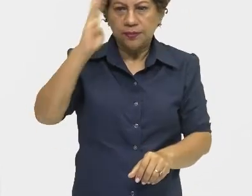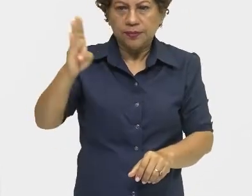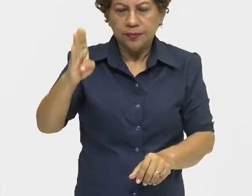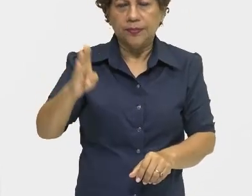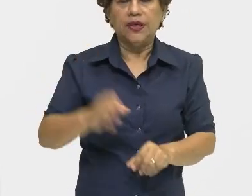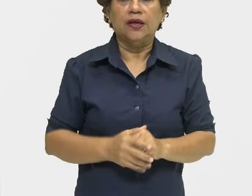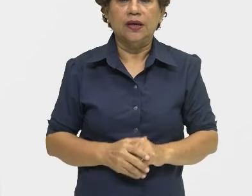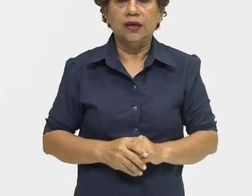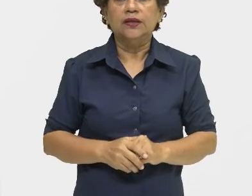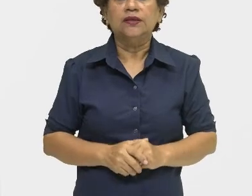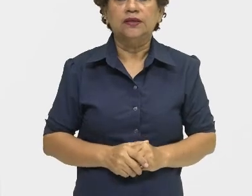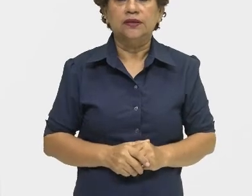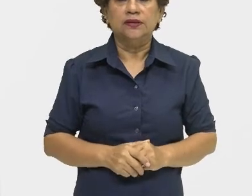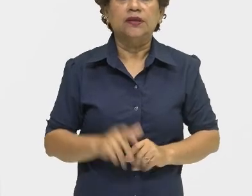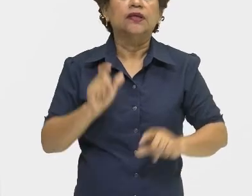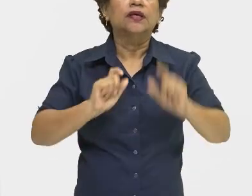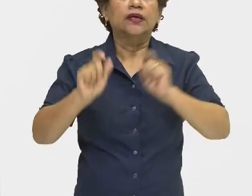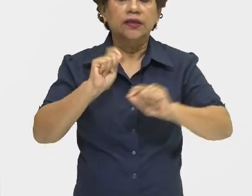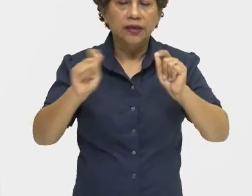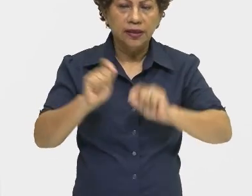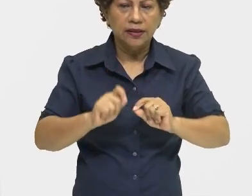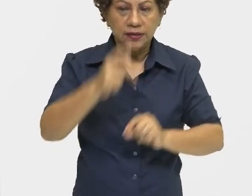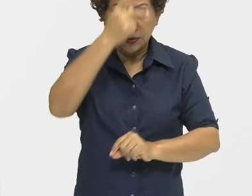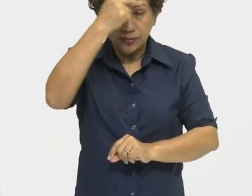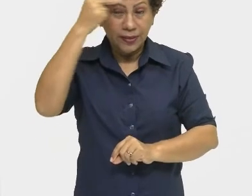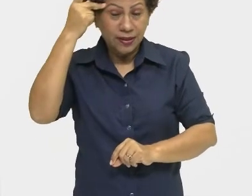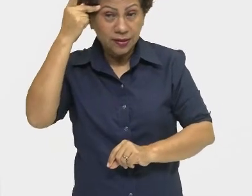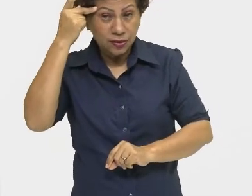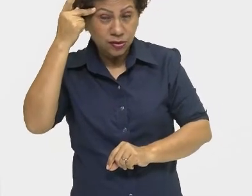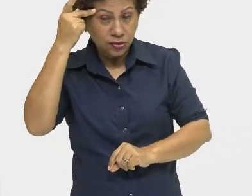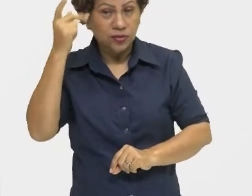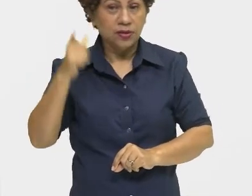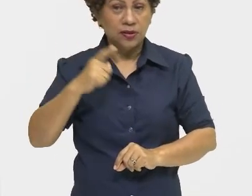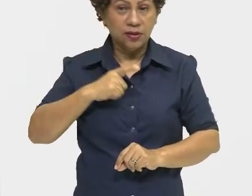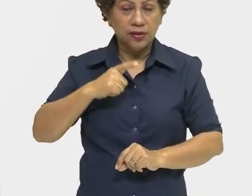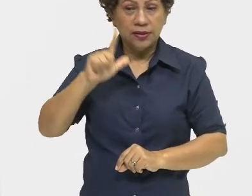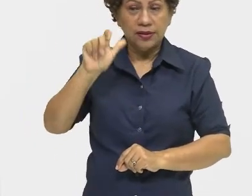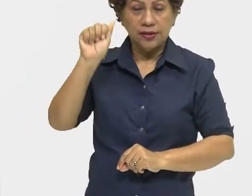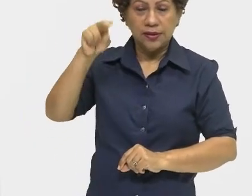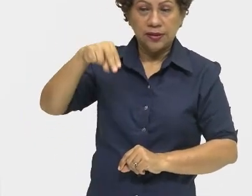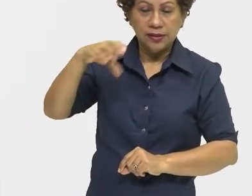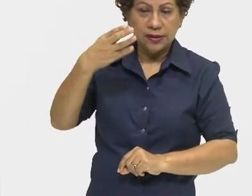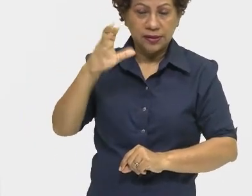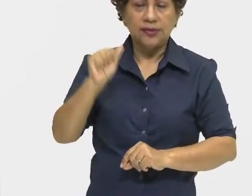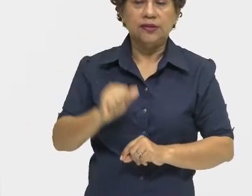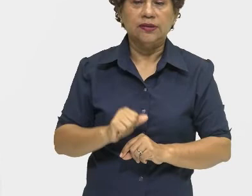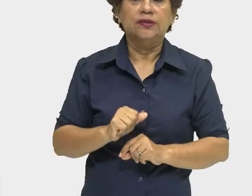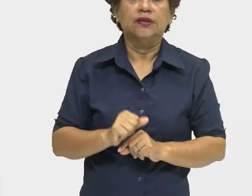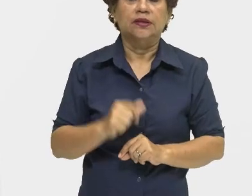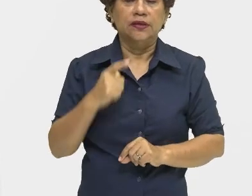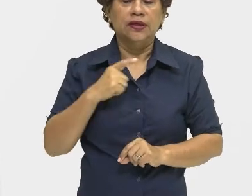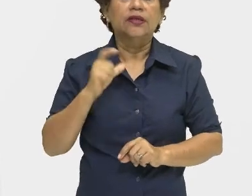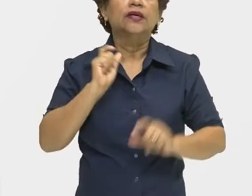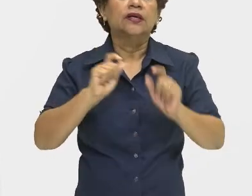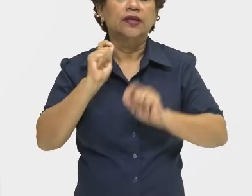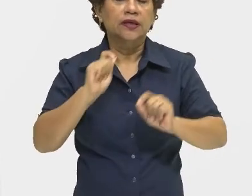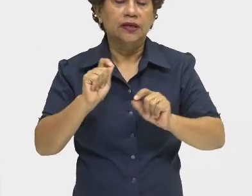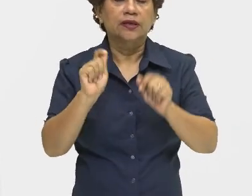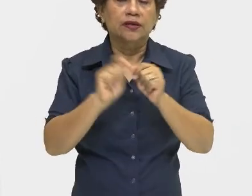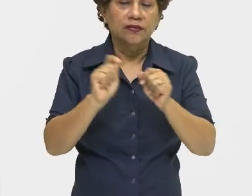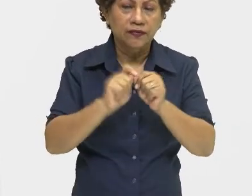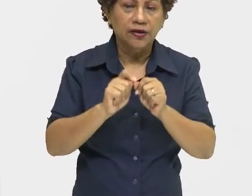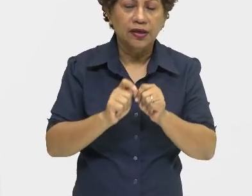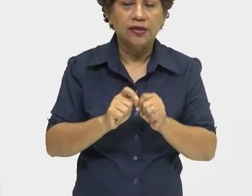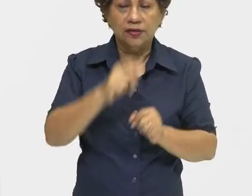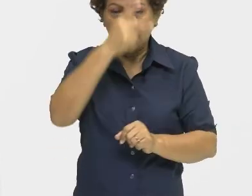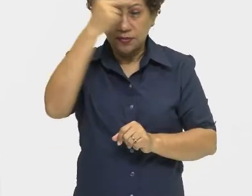dessa manifestação são os caboclos de lança, representados pelos trabalhadores rurais. O caboclo de